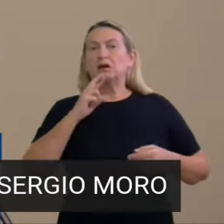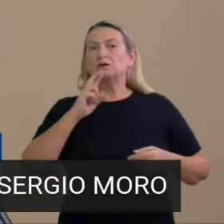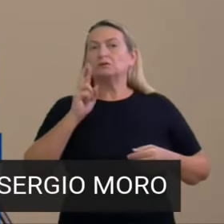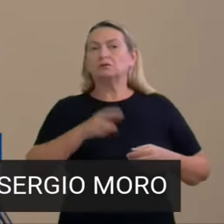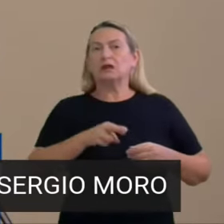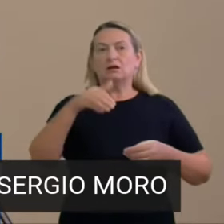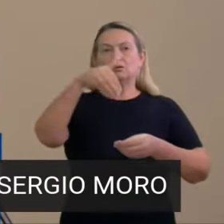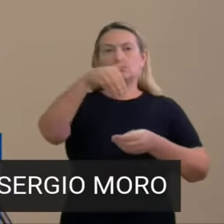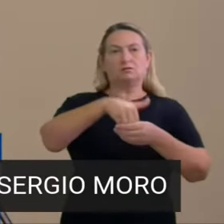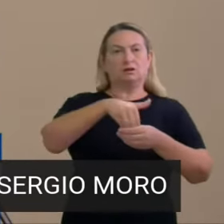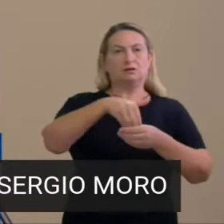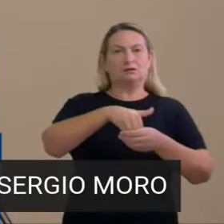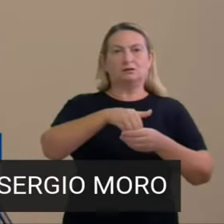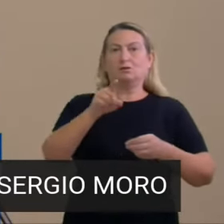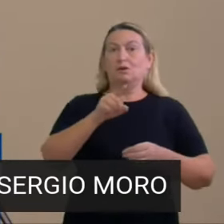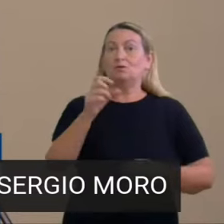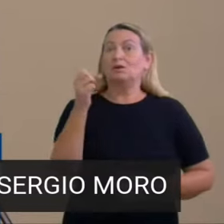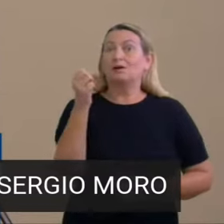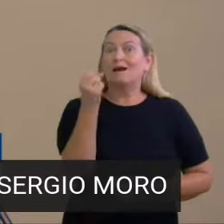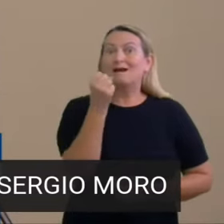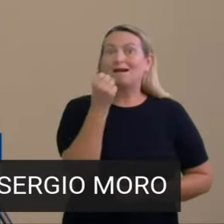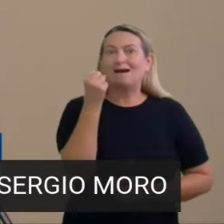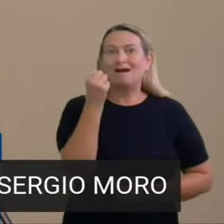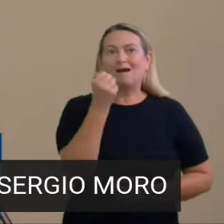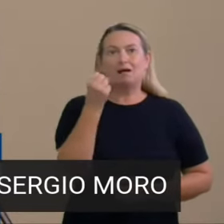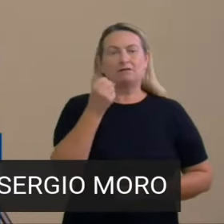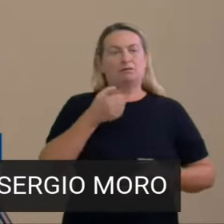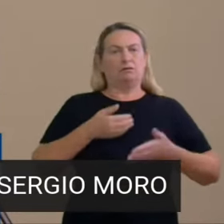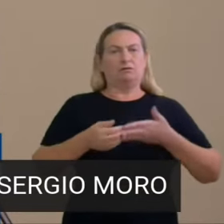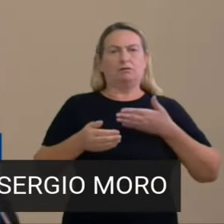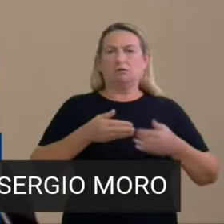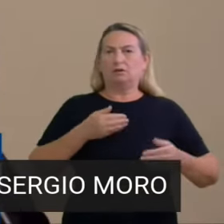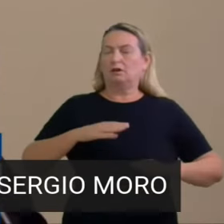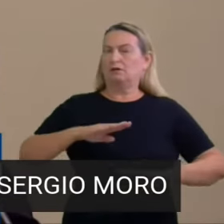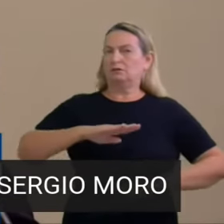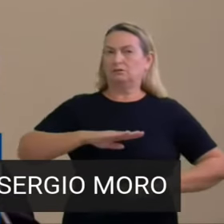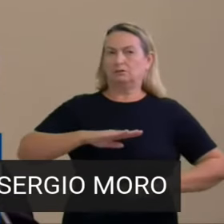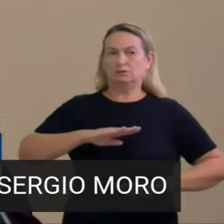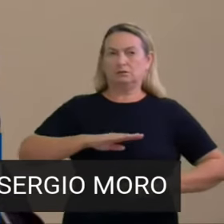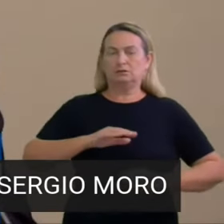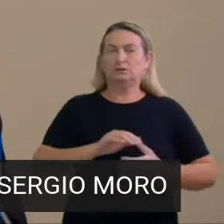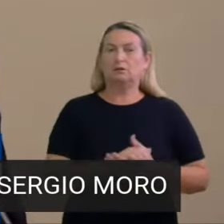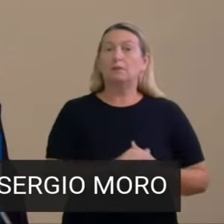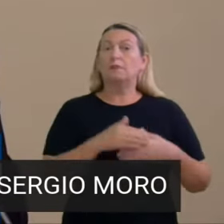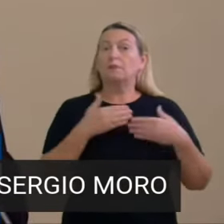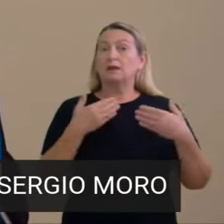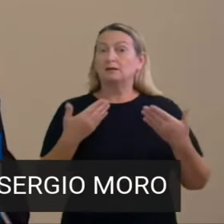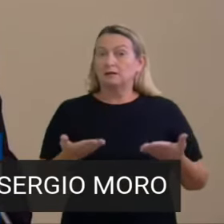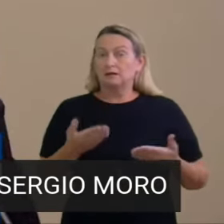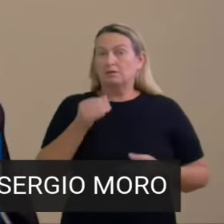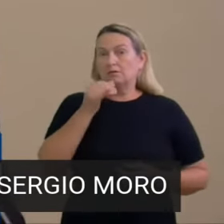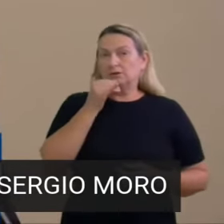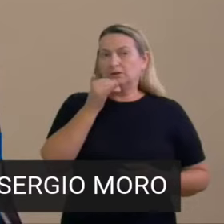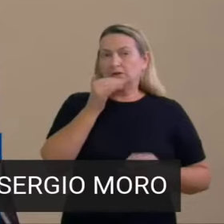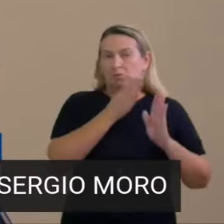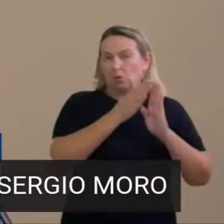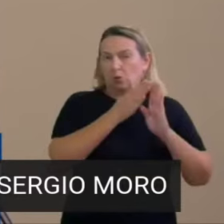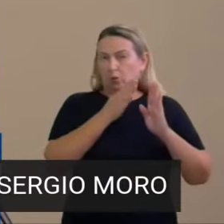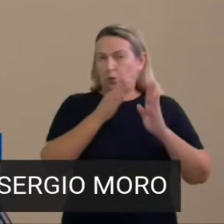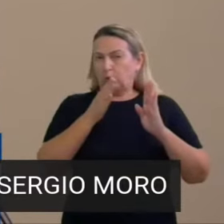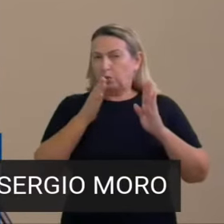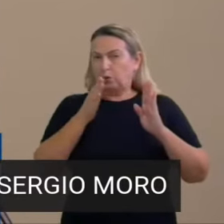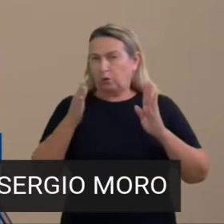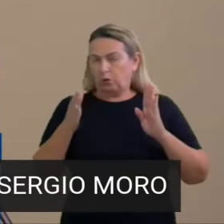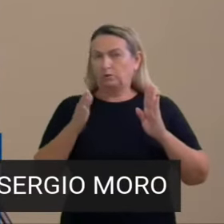mas apenas a gravidade das circunstâncias que ocerizaram. Nesse sentido, nesse apanhado legal